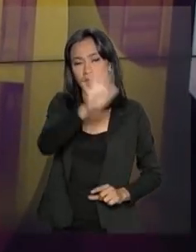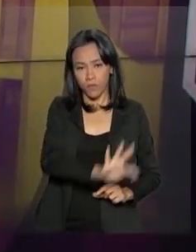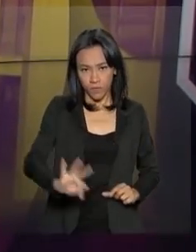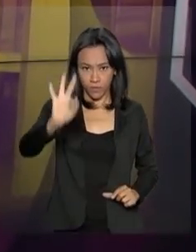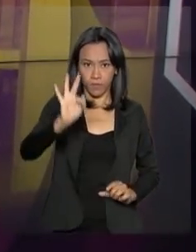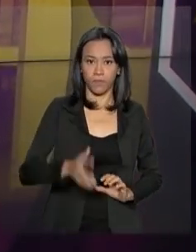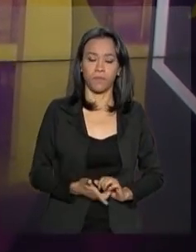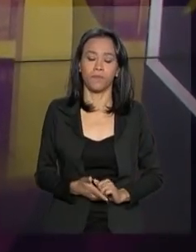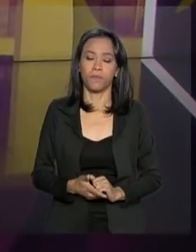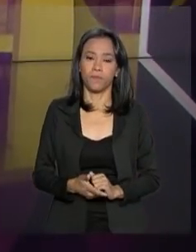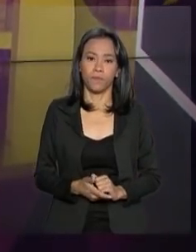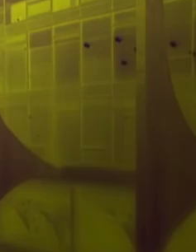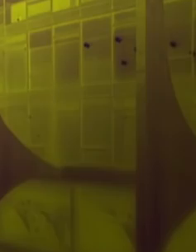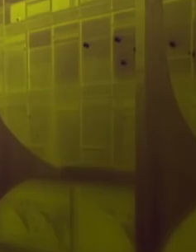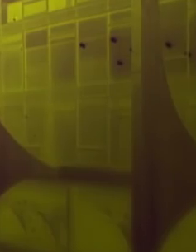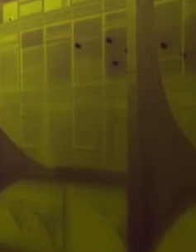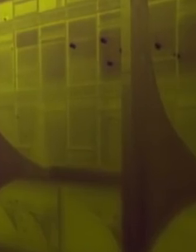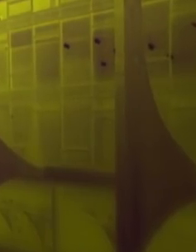Governo Federal.